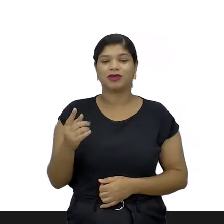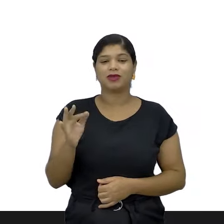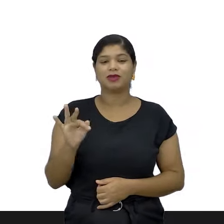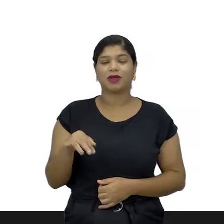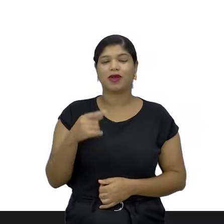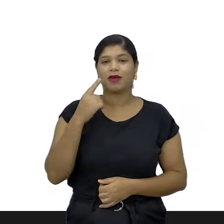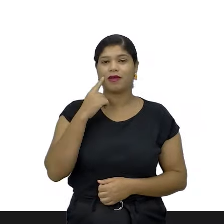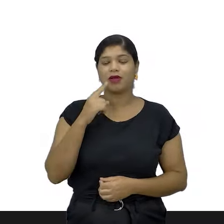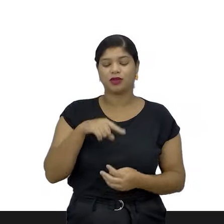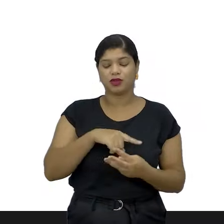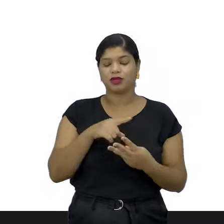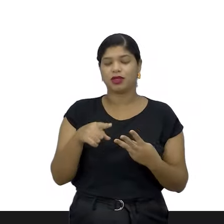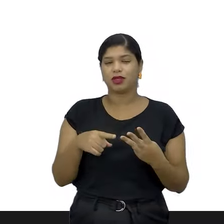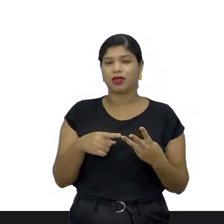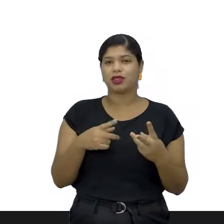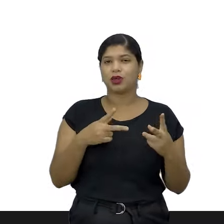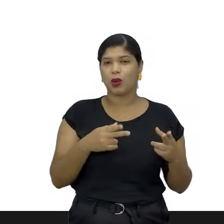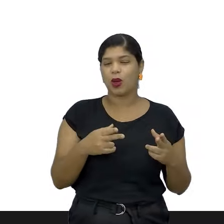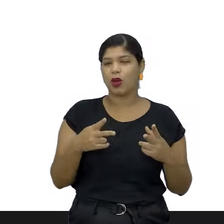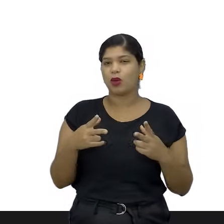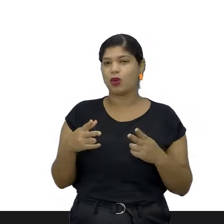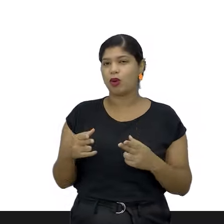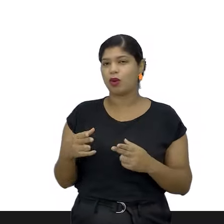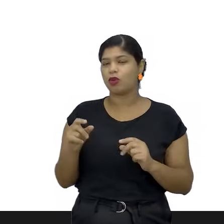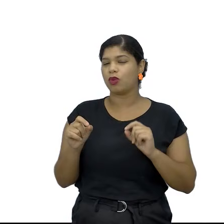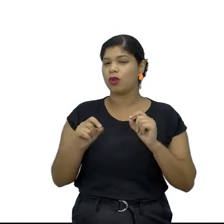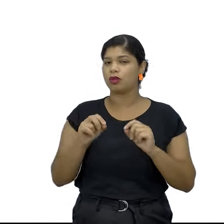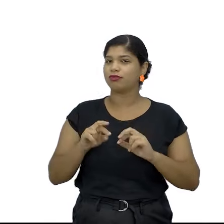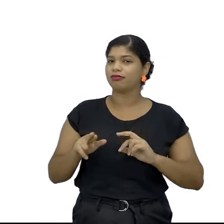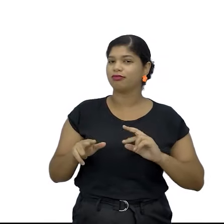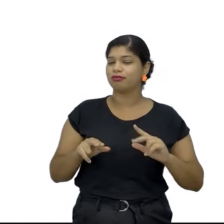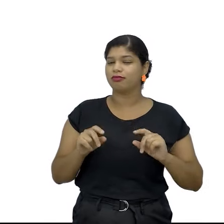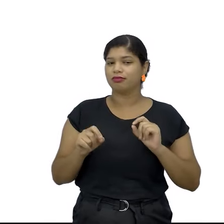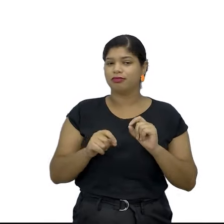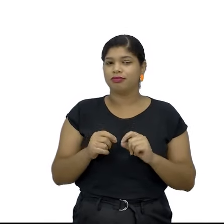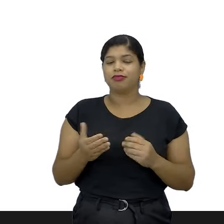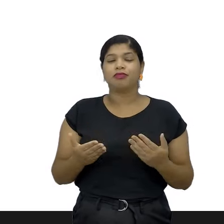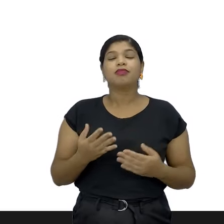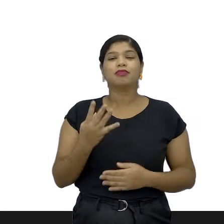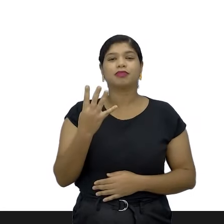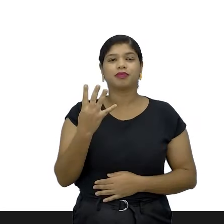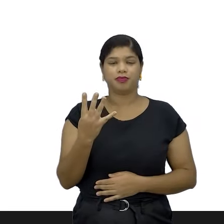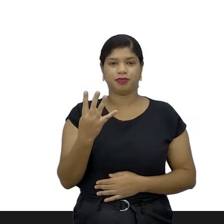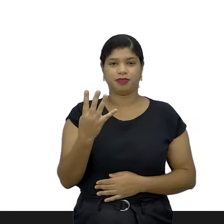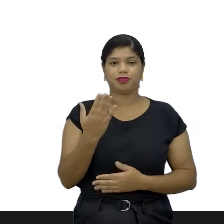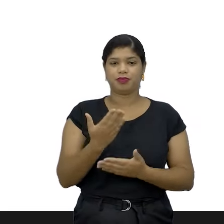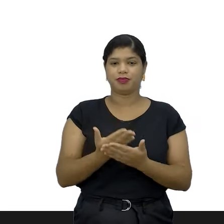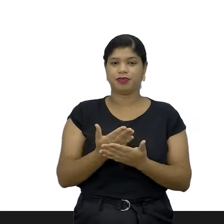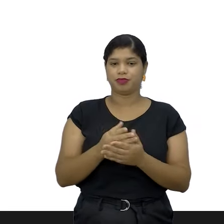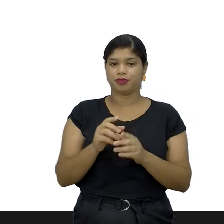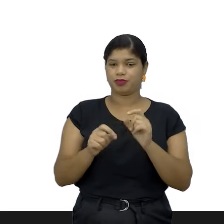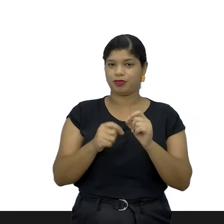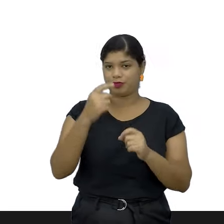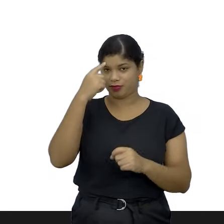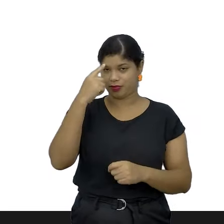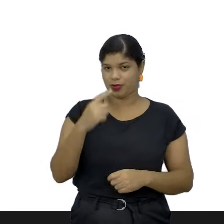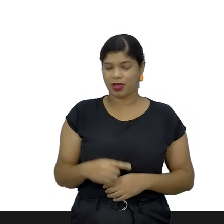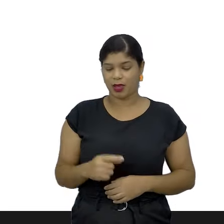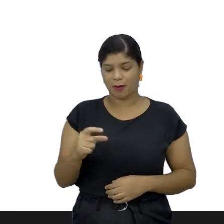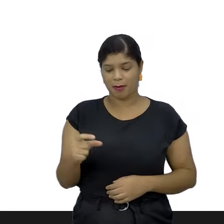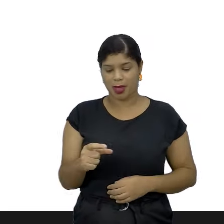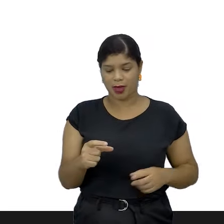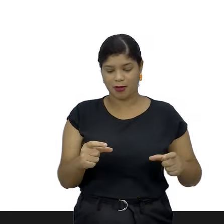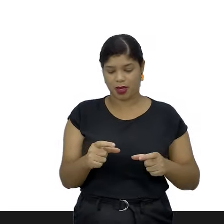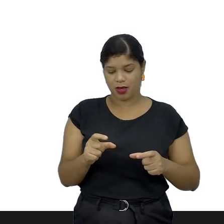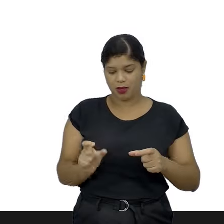3 textos. Bem, avançando, aula 4, traz aí quebra-cabeça de